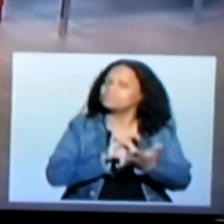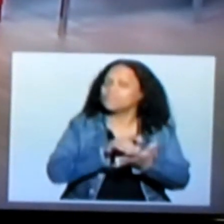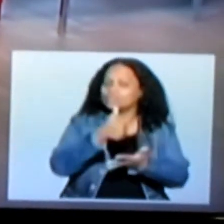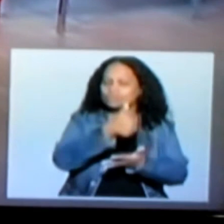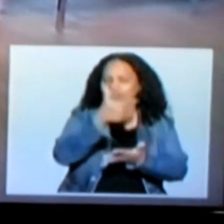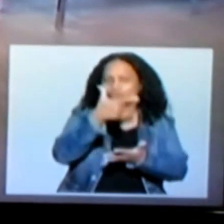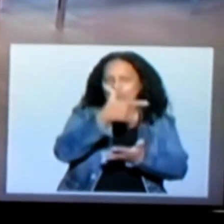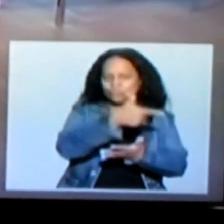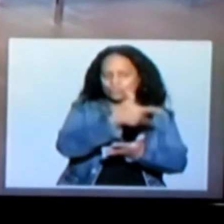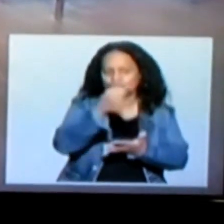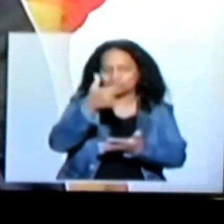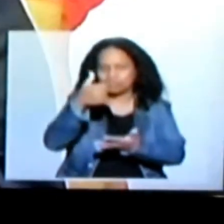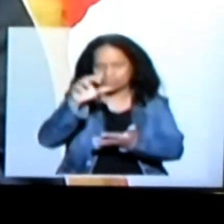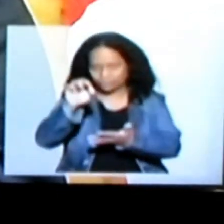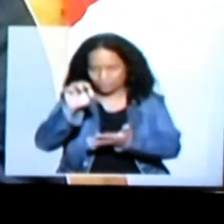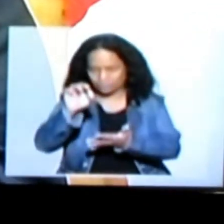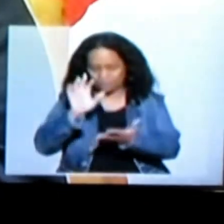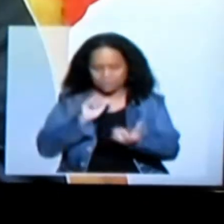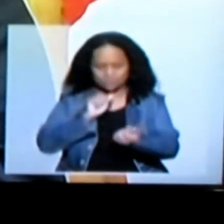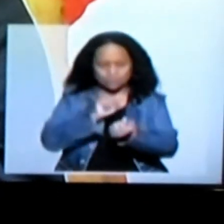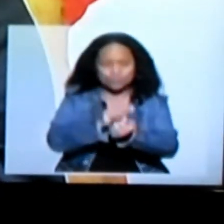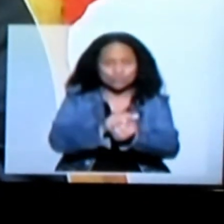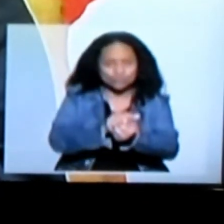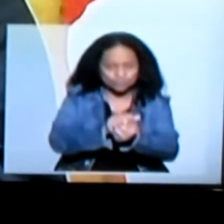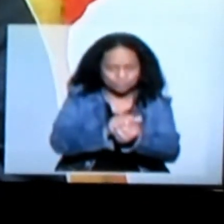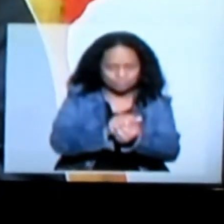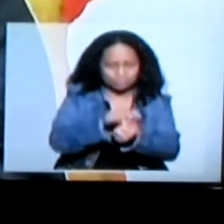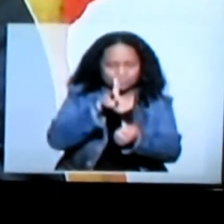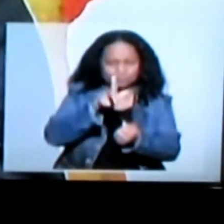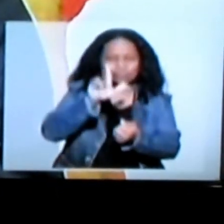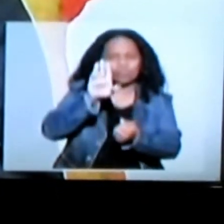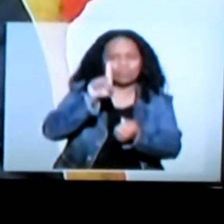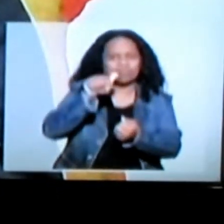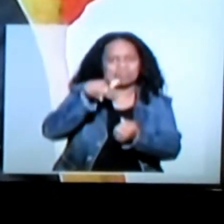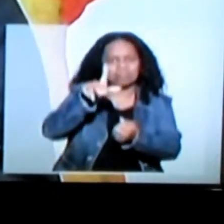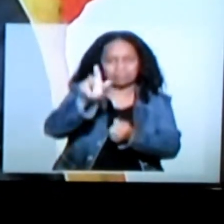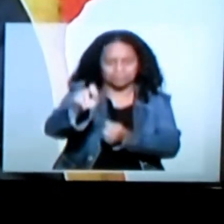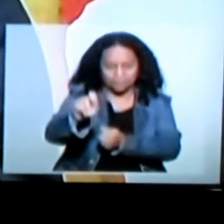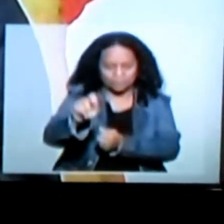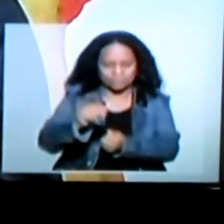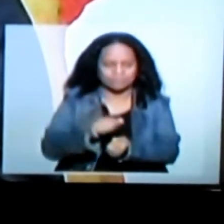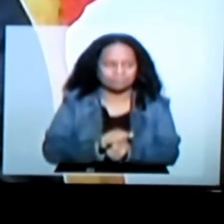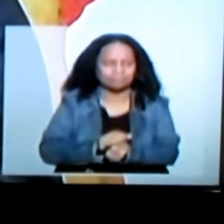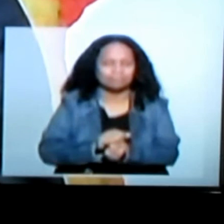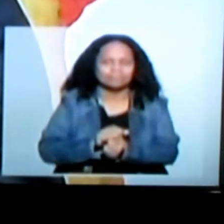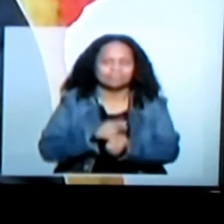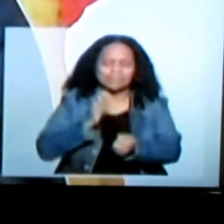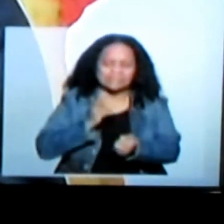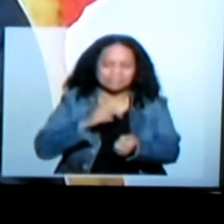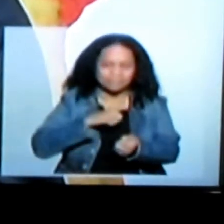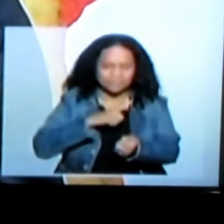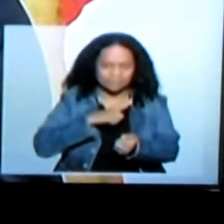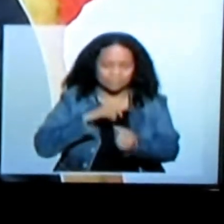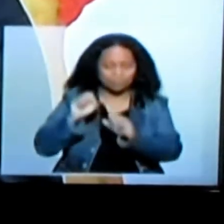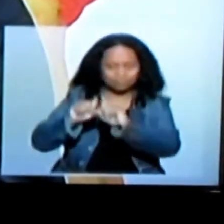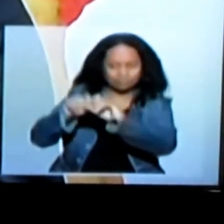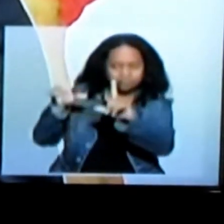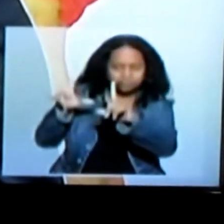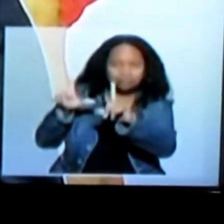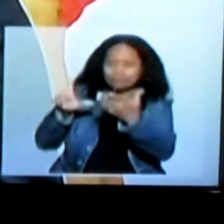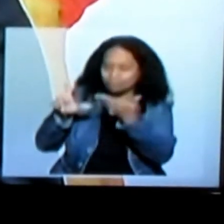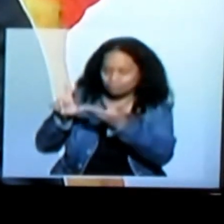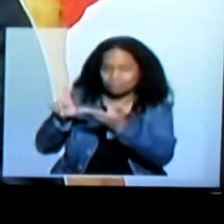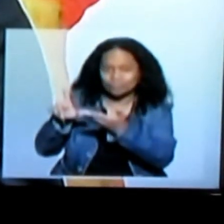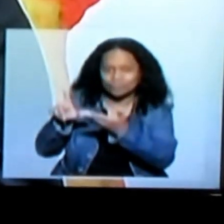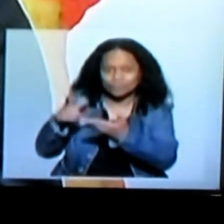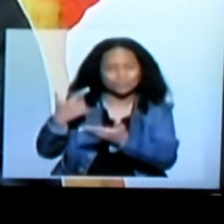Na verdade, eu comecei em 2010, porque ele era vinculado com o blog, ele é até hoje vinculado com o blog, né, que é a ferramenta blog e tal. E quando eu coloquei no